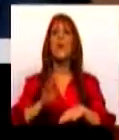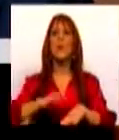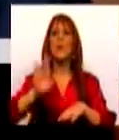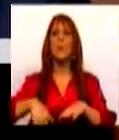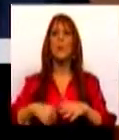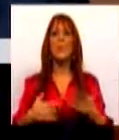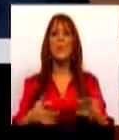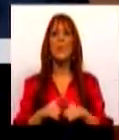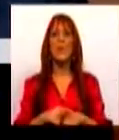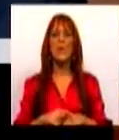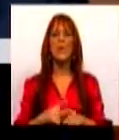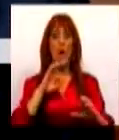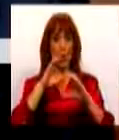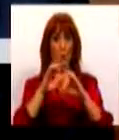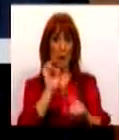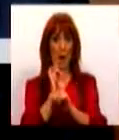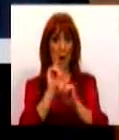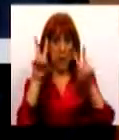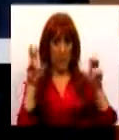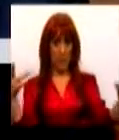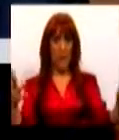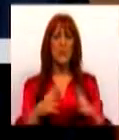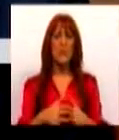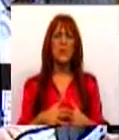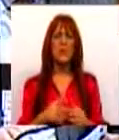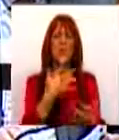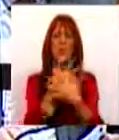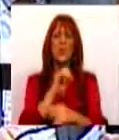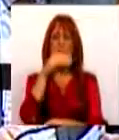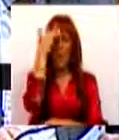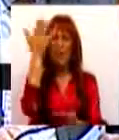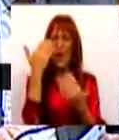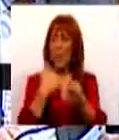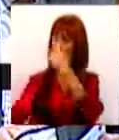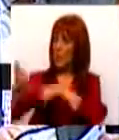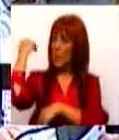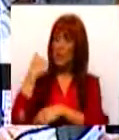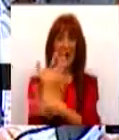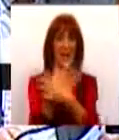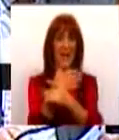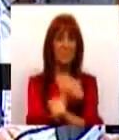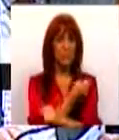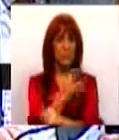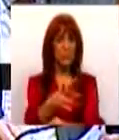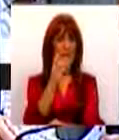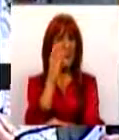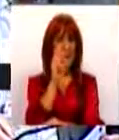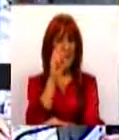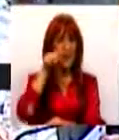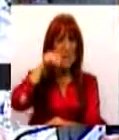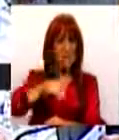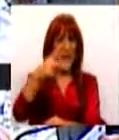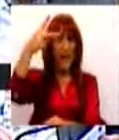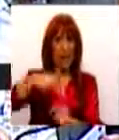Relativamente às comunicações, nos incêndios do verão passado arderam 3 mil